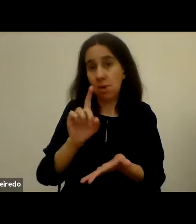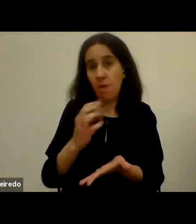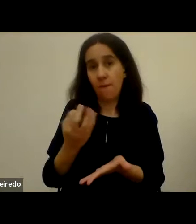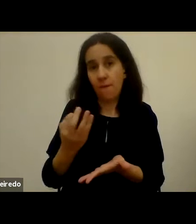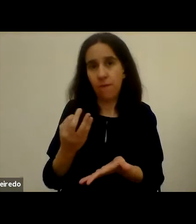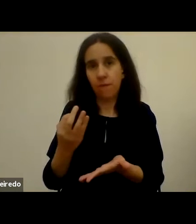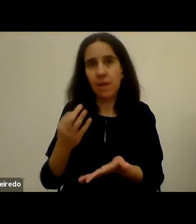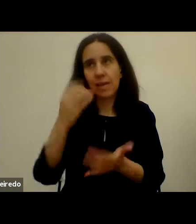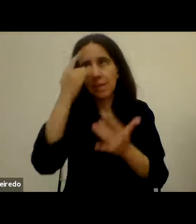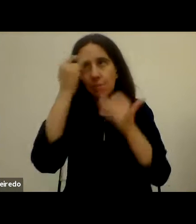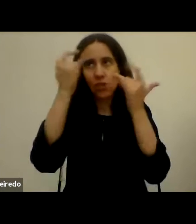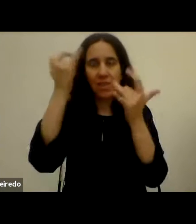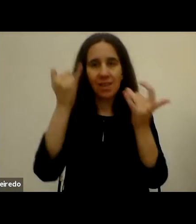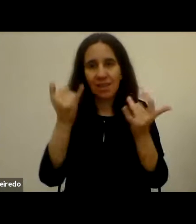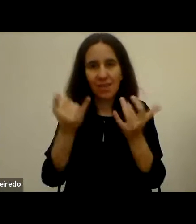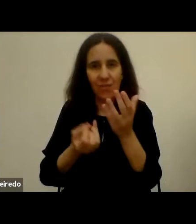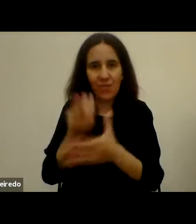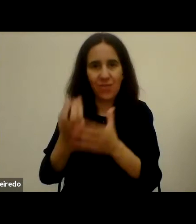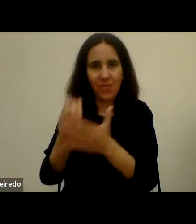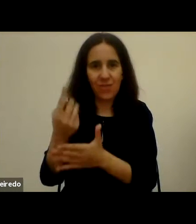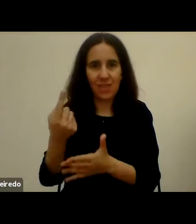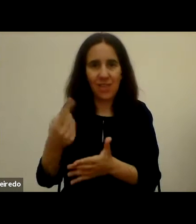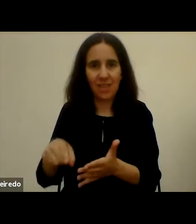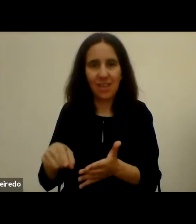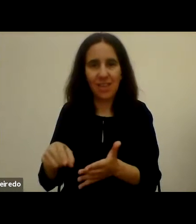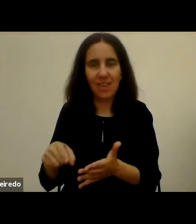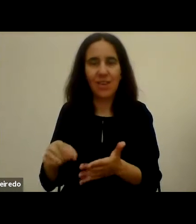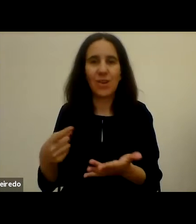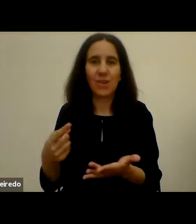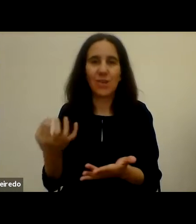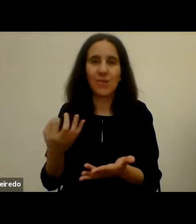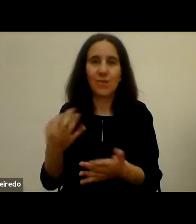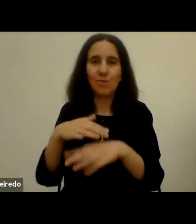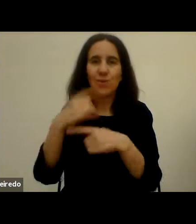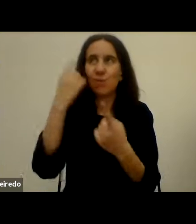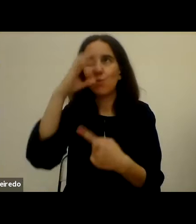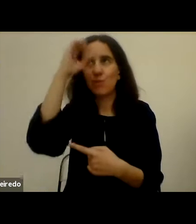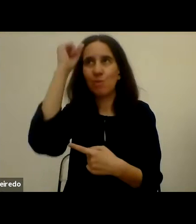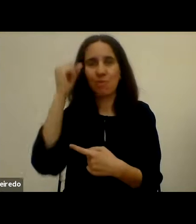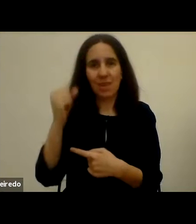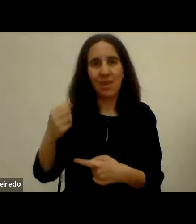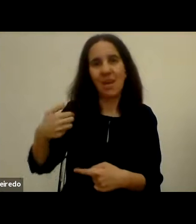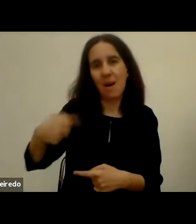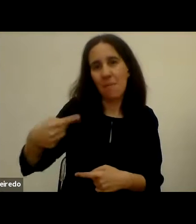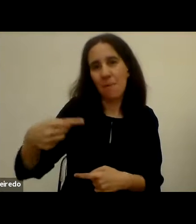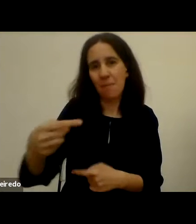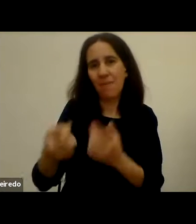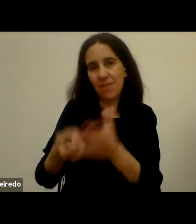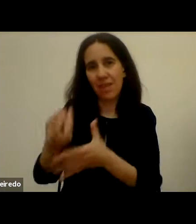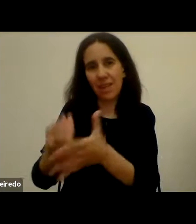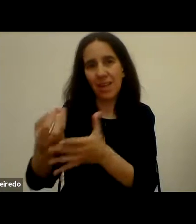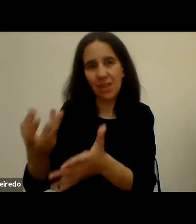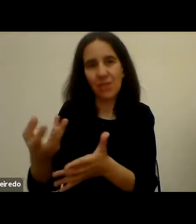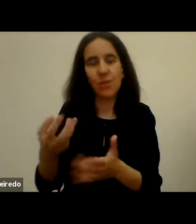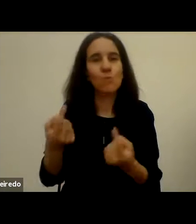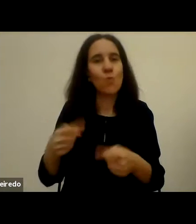formas imaginativas que a própria administração pública no seu dia-a-dia vai criando, são